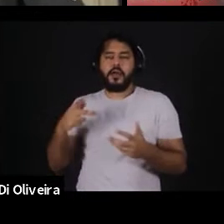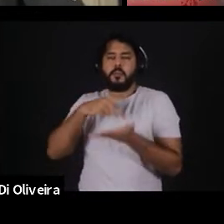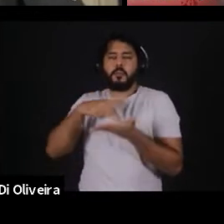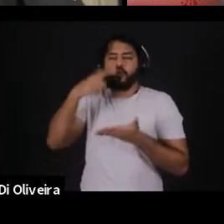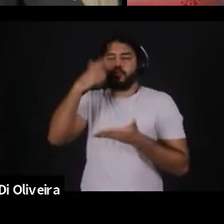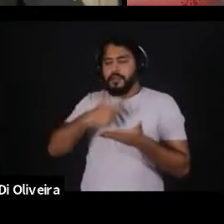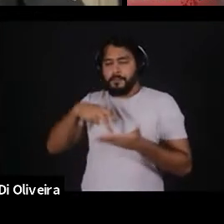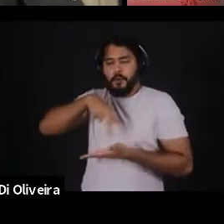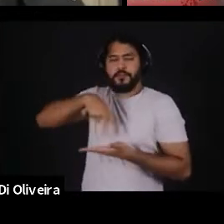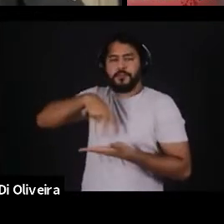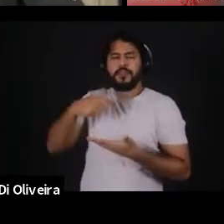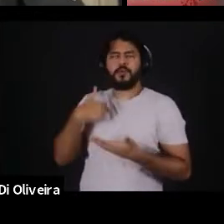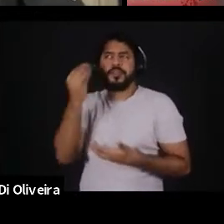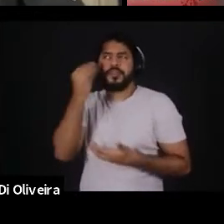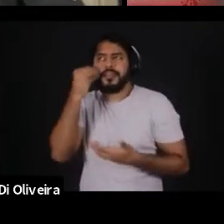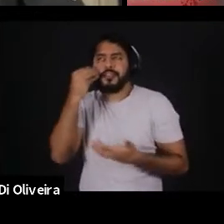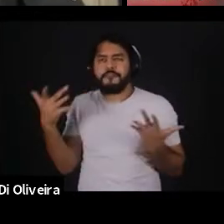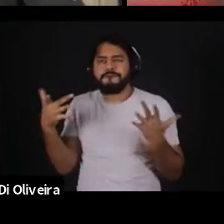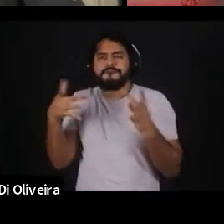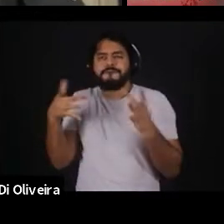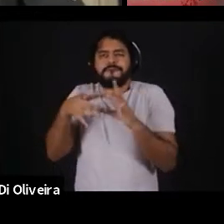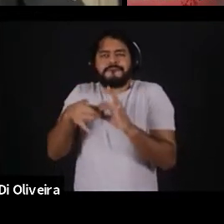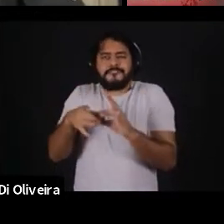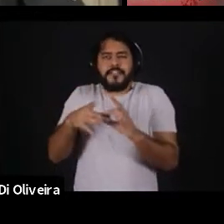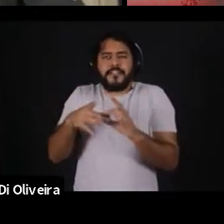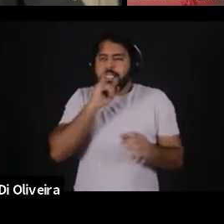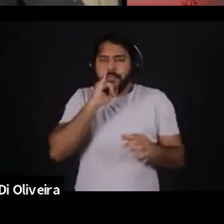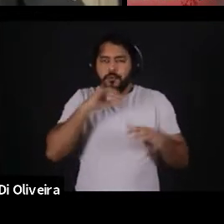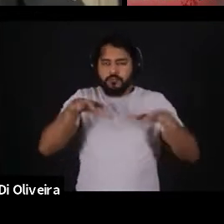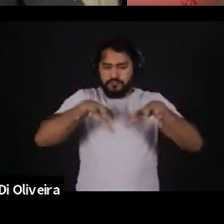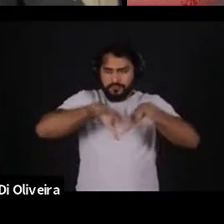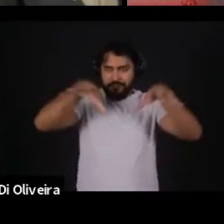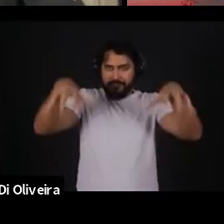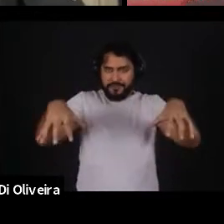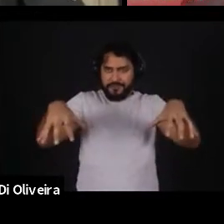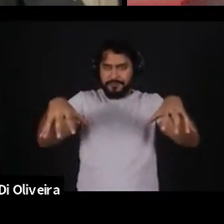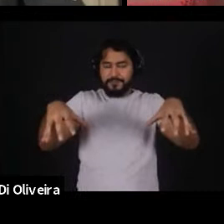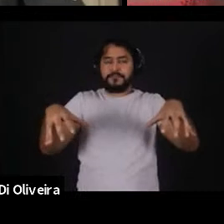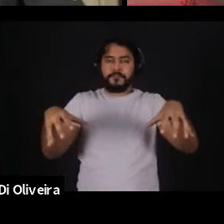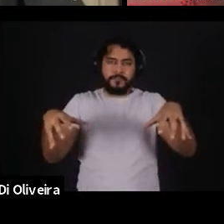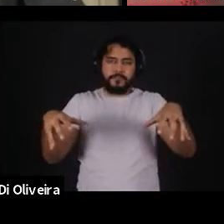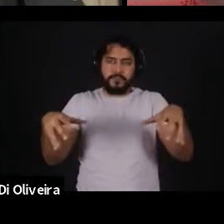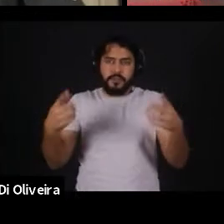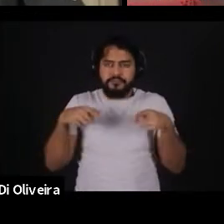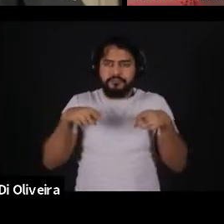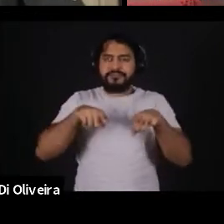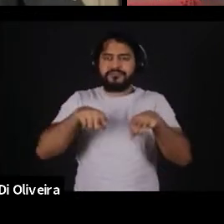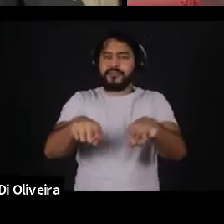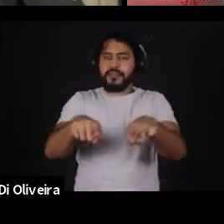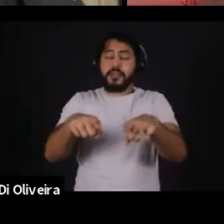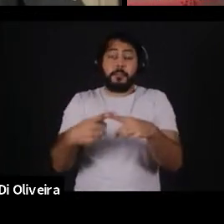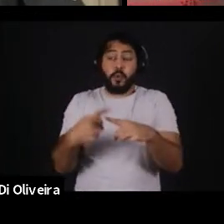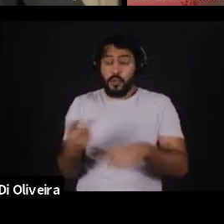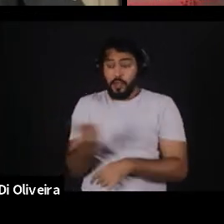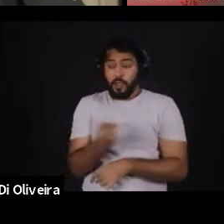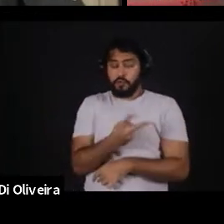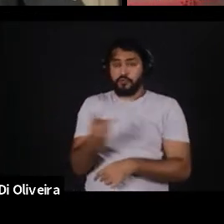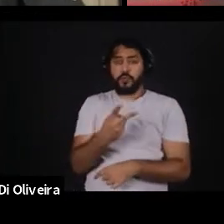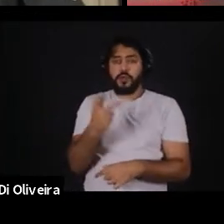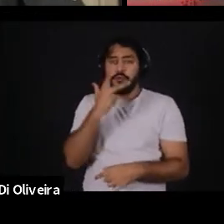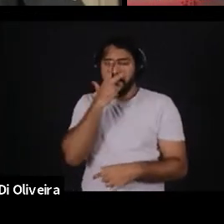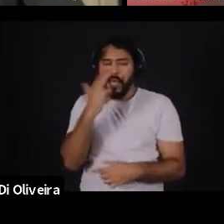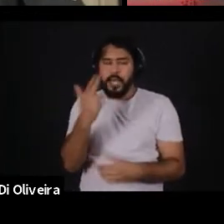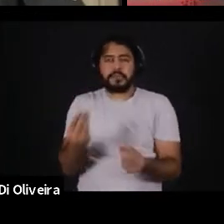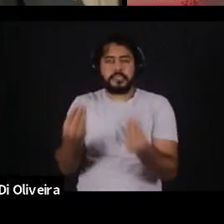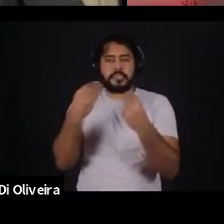duas coisas, colocá-las quase que lado a lado, porque para mim essas duas coisas, o efeito delas, o que elas permitem, o que elas recusam, o que elas podem